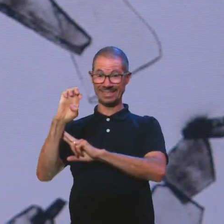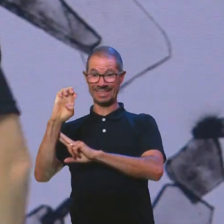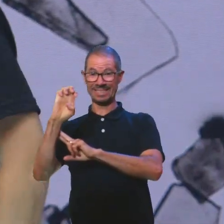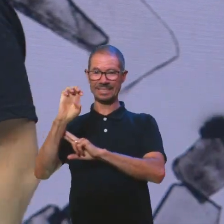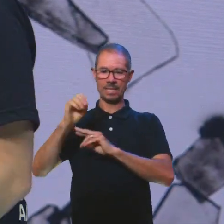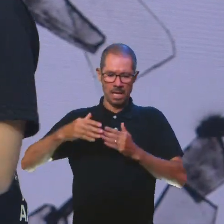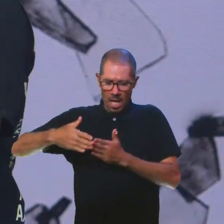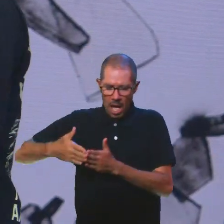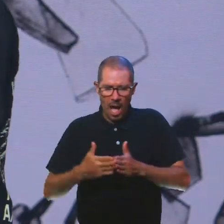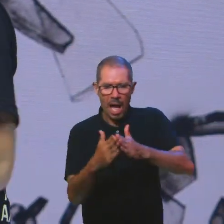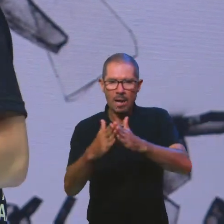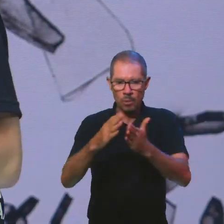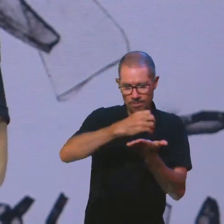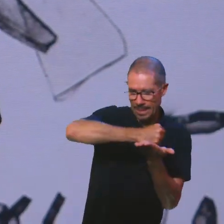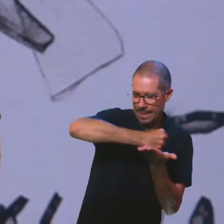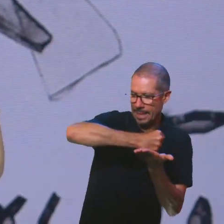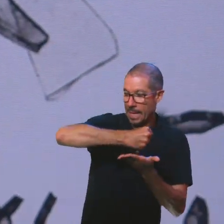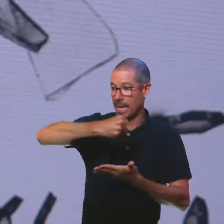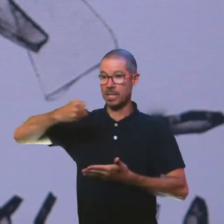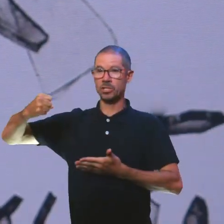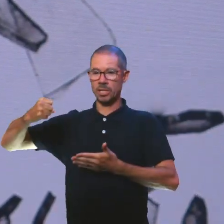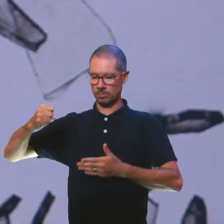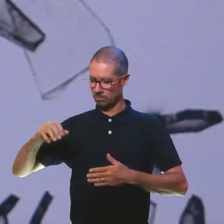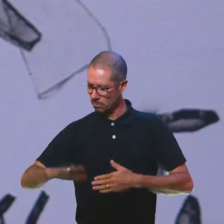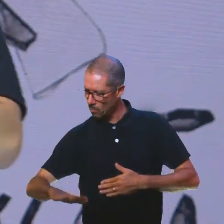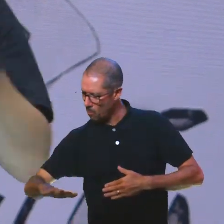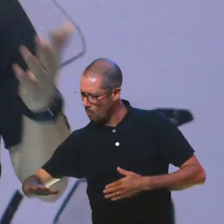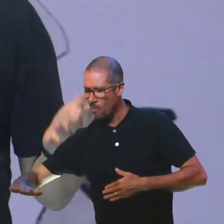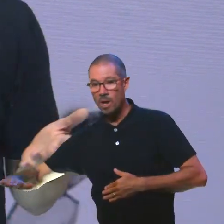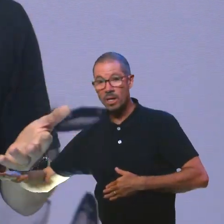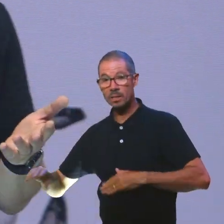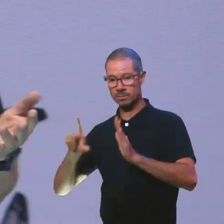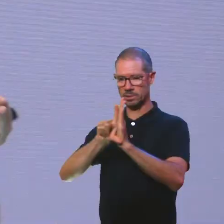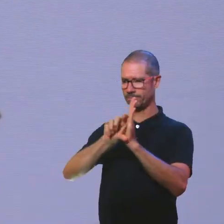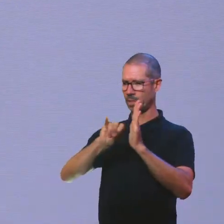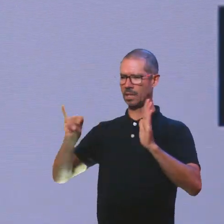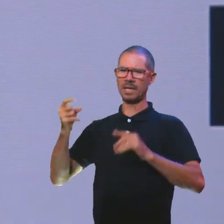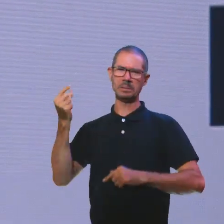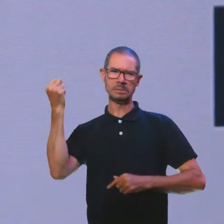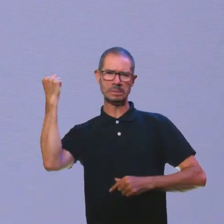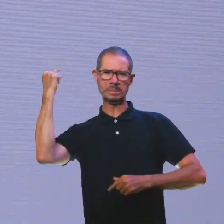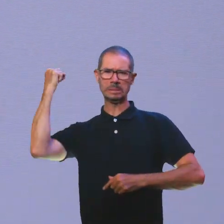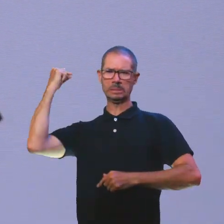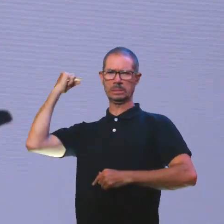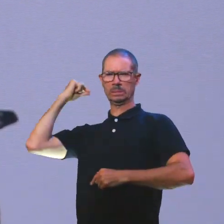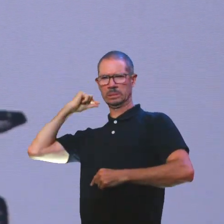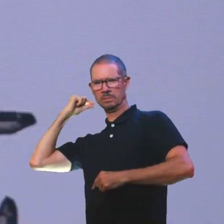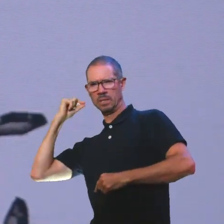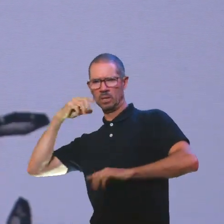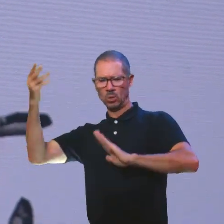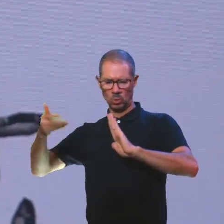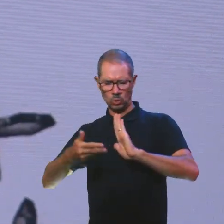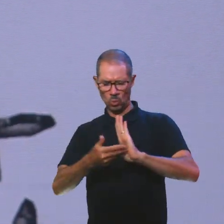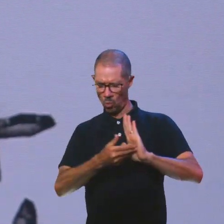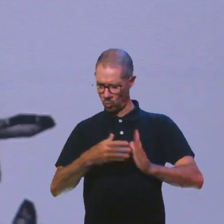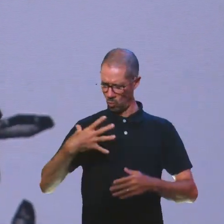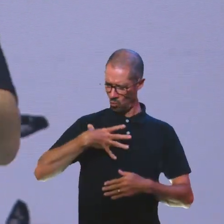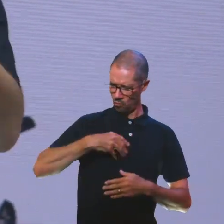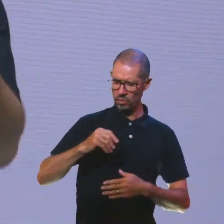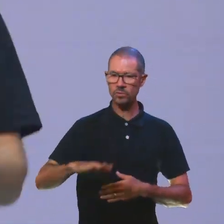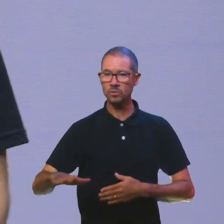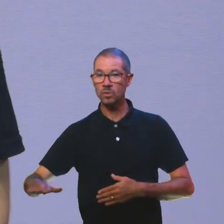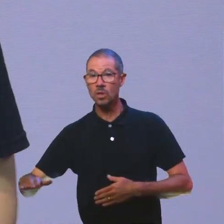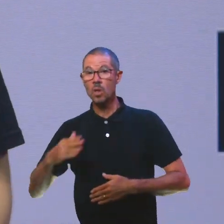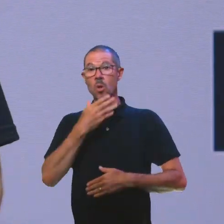retirado das águas. Uma criança que, por causa da lei daquela época, em que todos os filhos